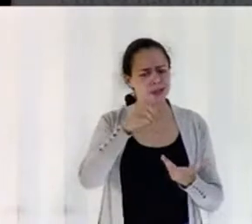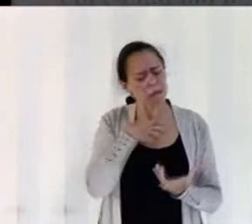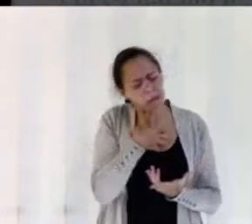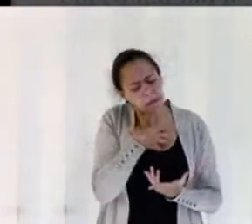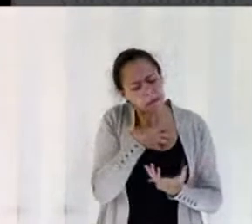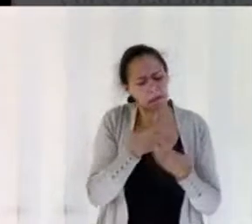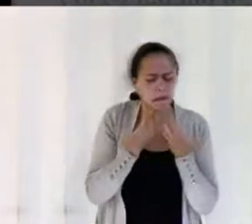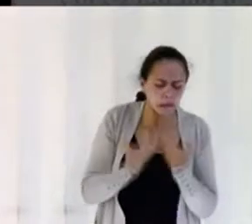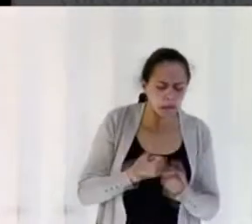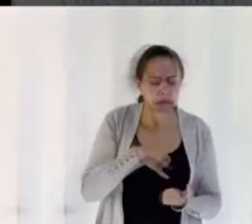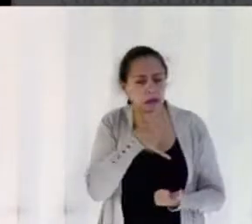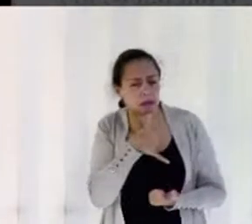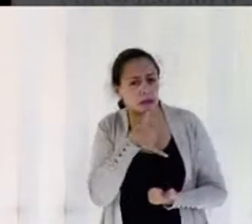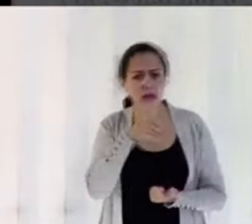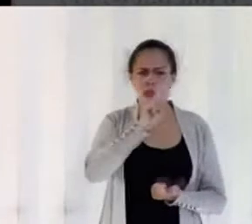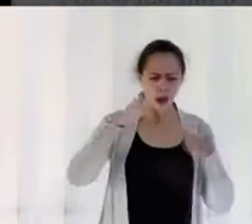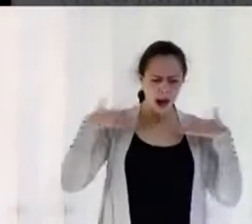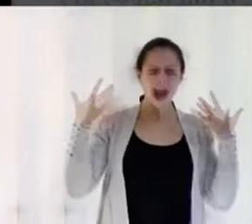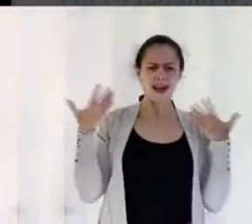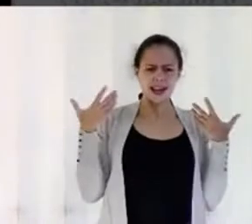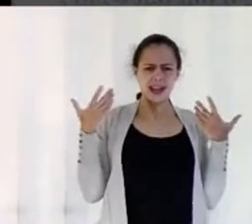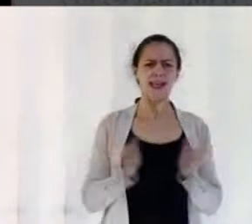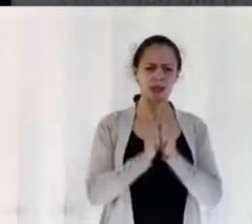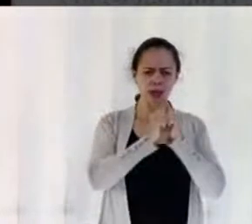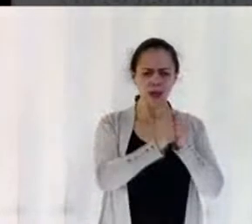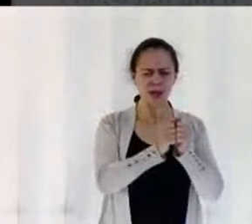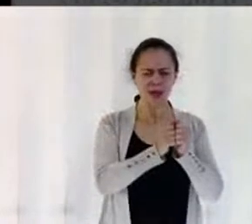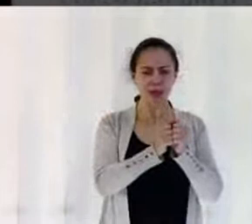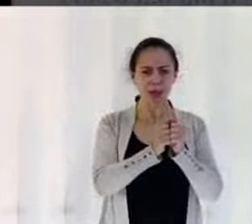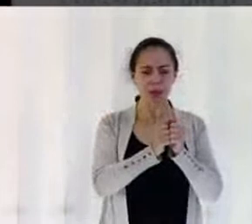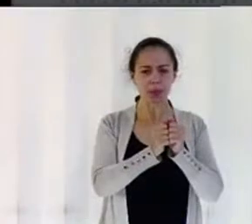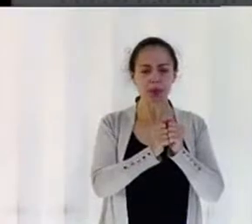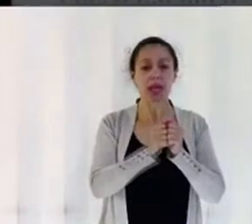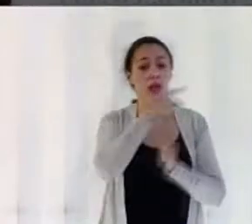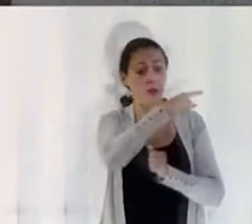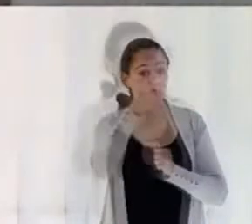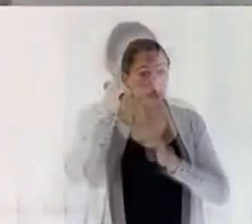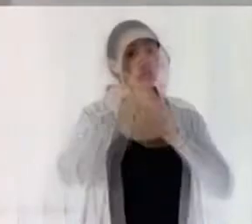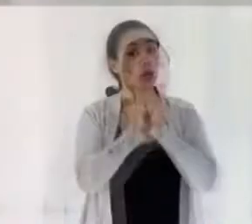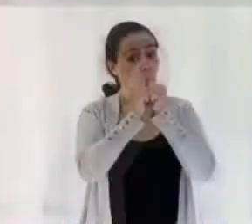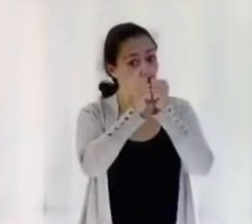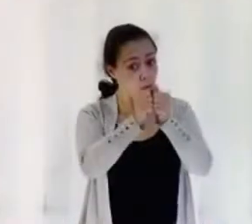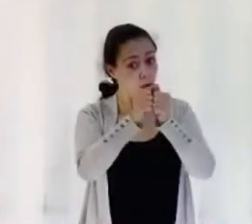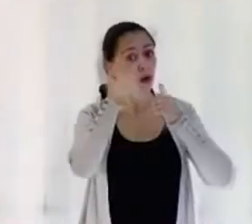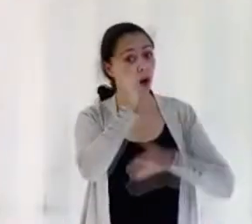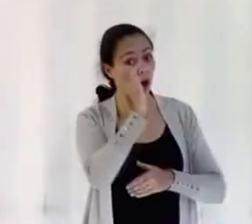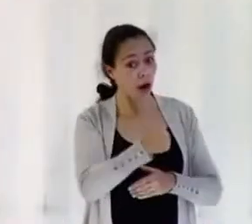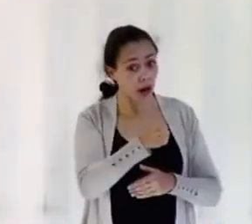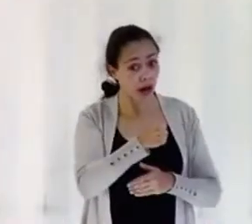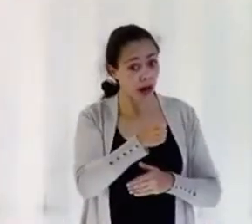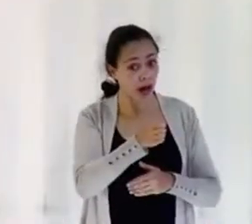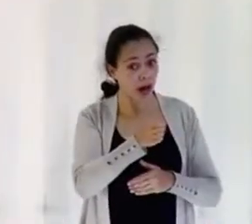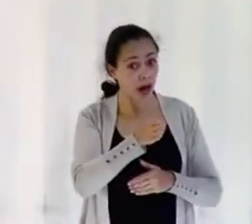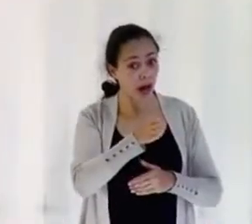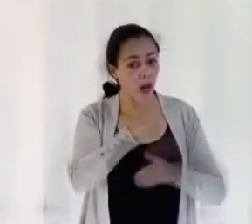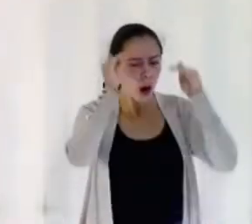porque isto não aproveita a vós outros. Nós estamos aqui dando continuidade